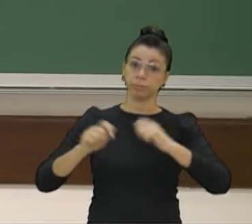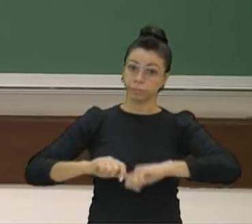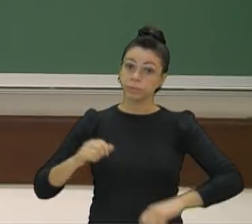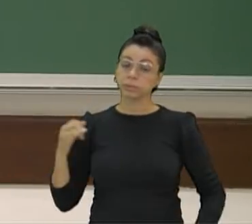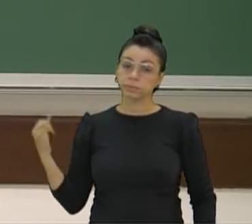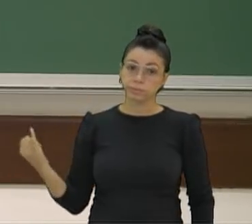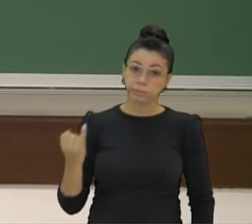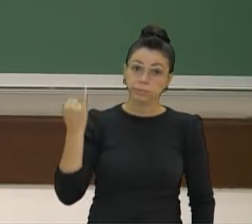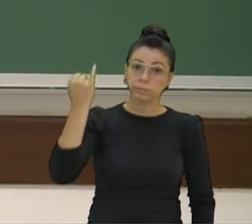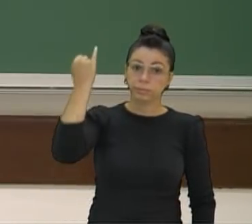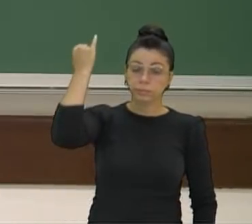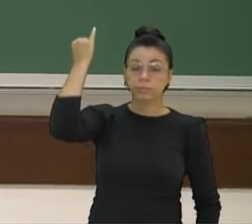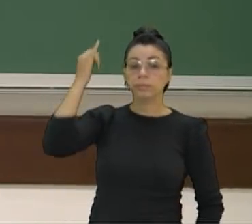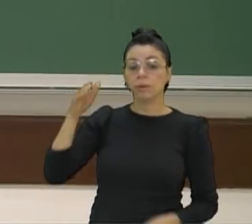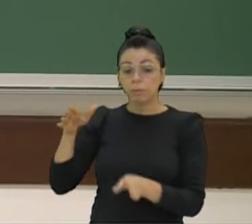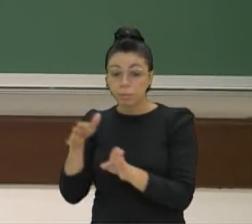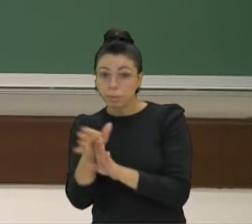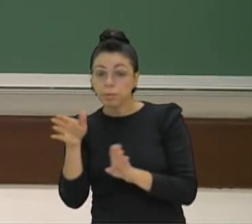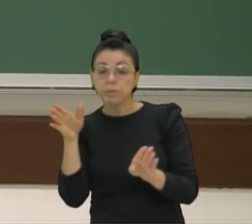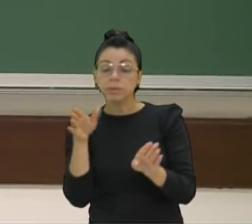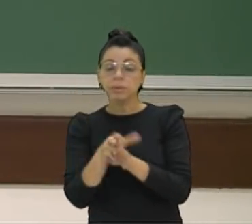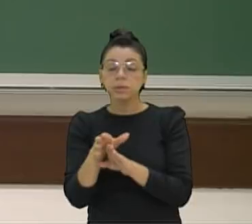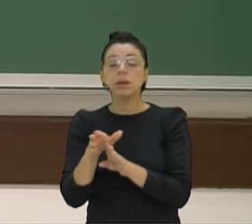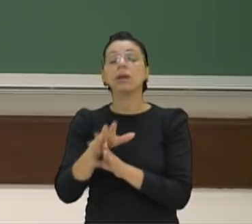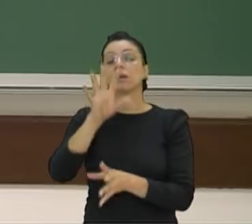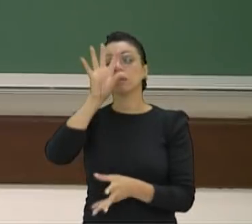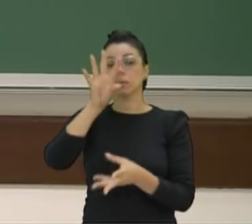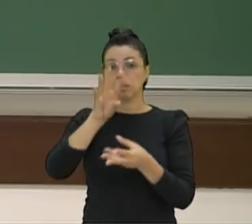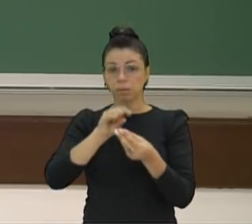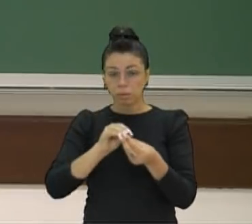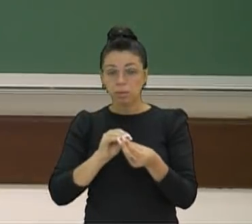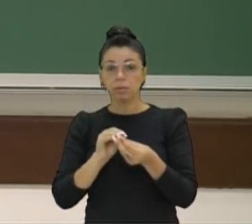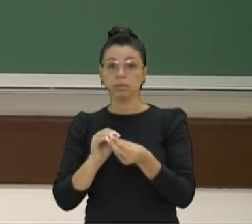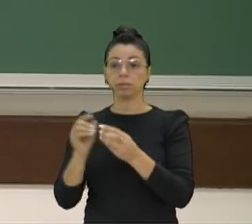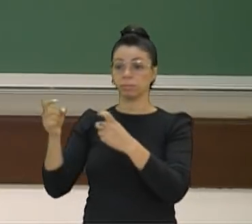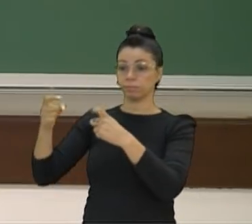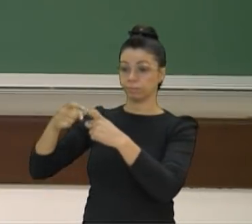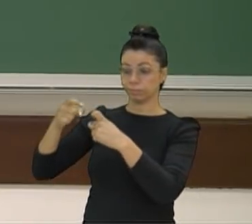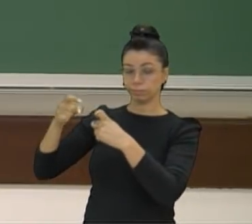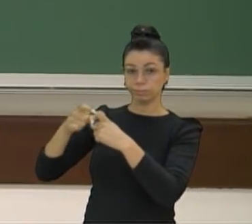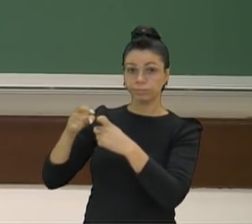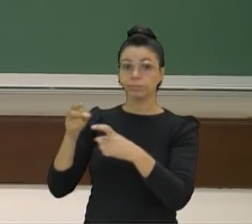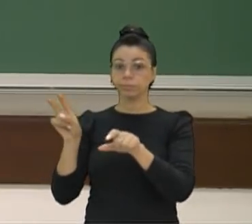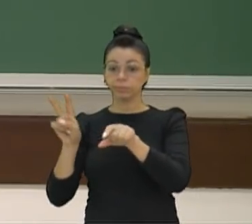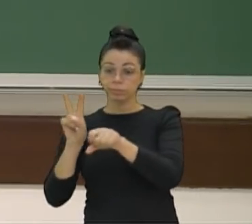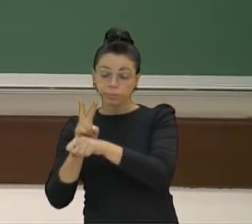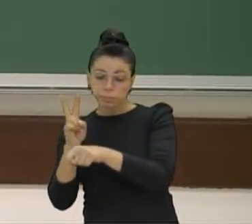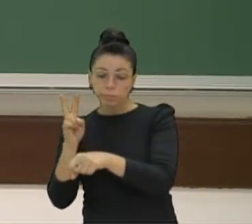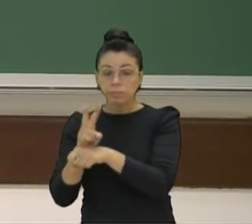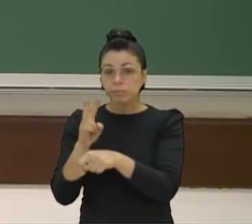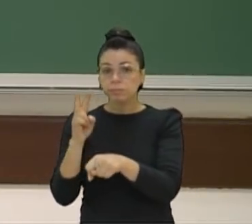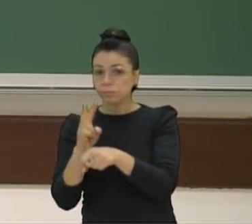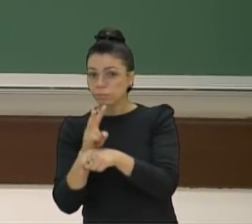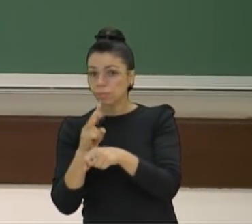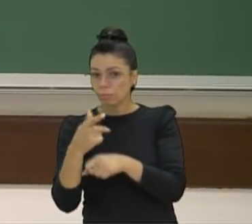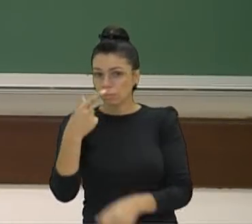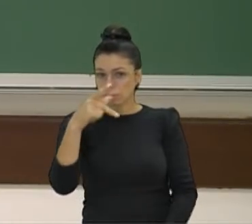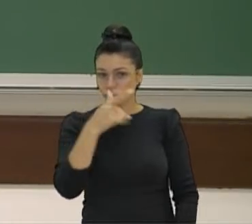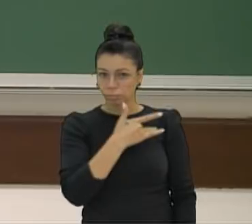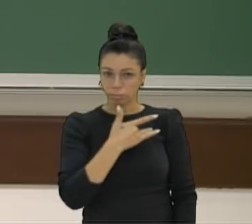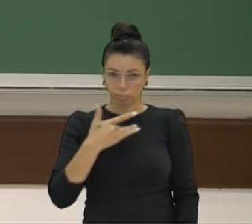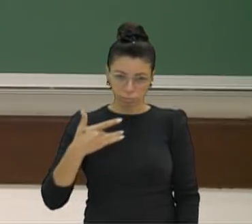importante acatar as orientações de quem está atuando e quem está cuidando, zelando pela sua